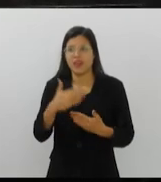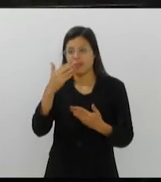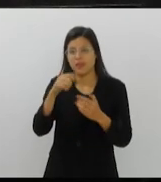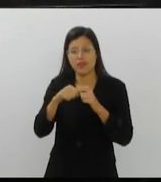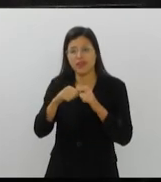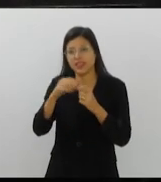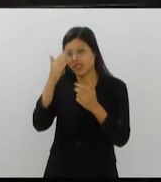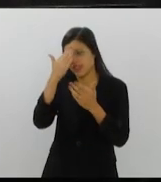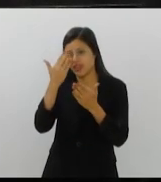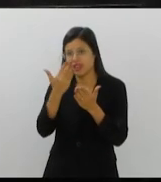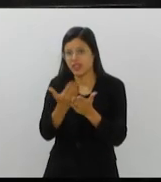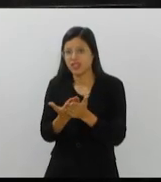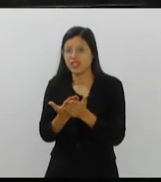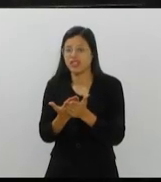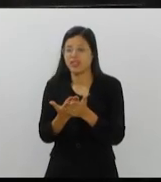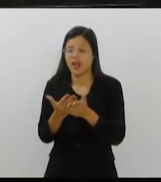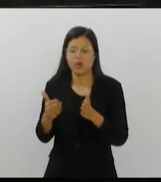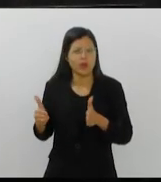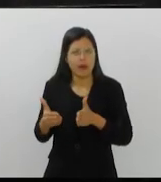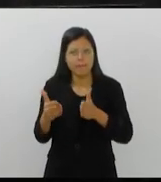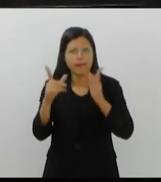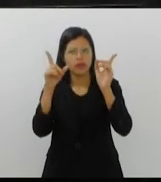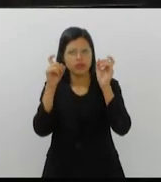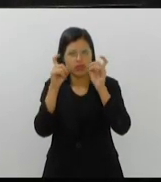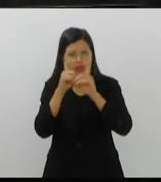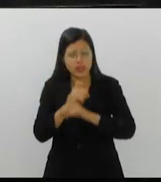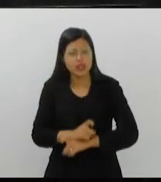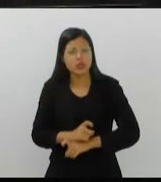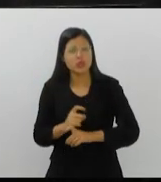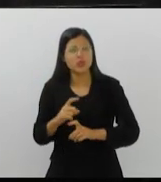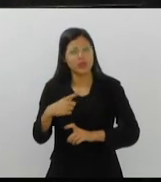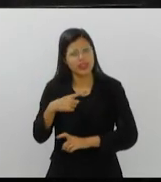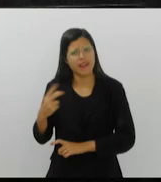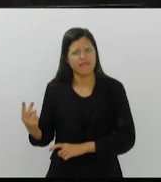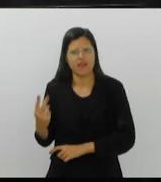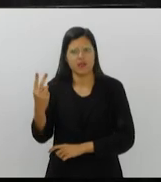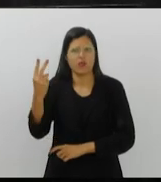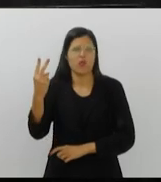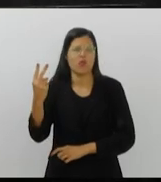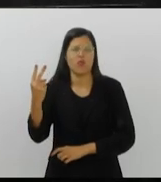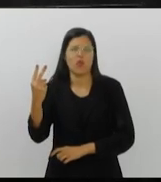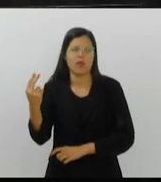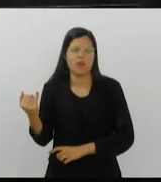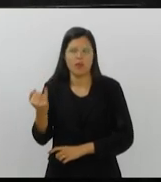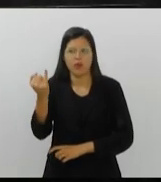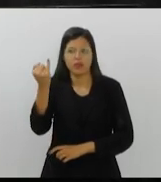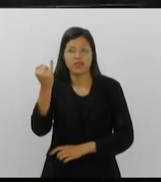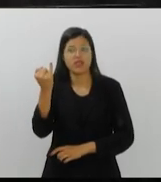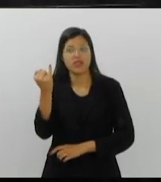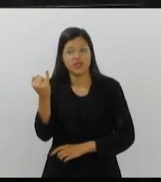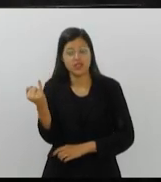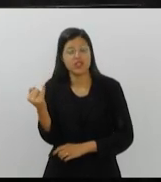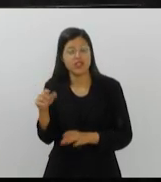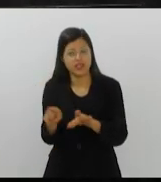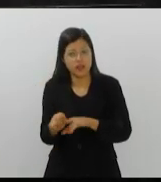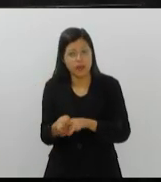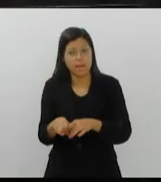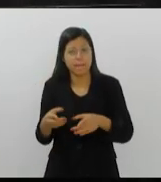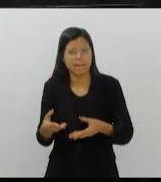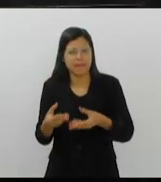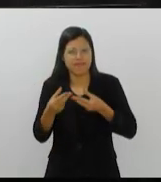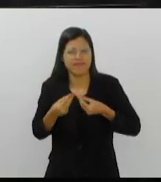que o caminho árduo traçado até aqui foi de grande valia. E reforça e renova meu desejo de continuar, pois vale a